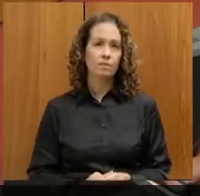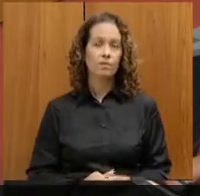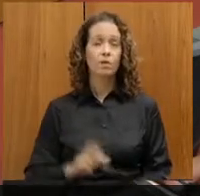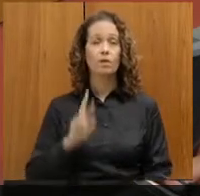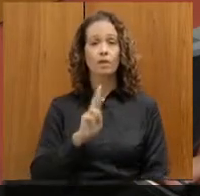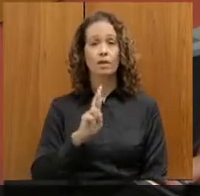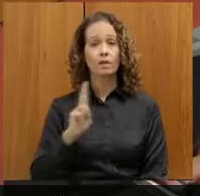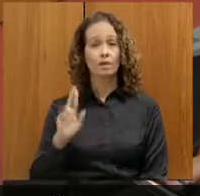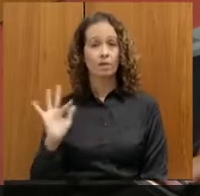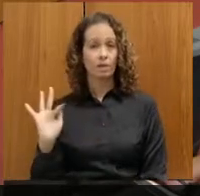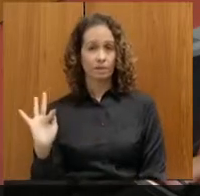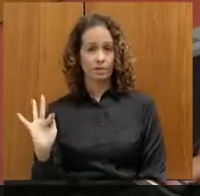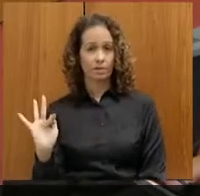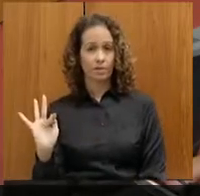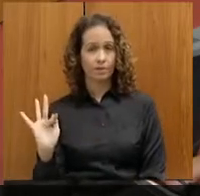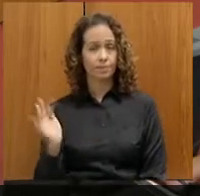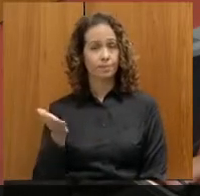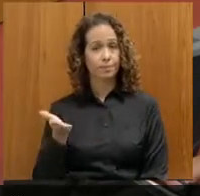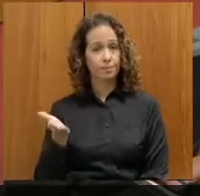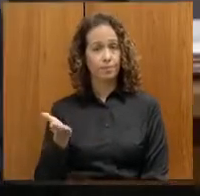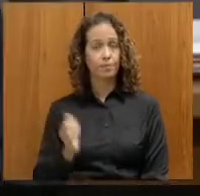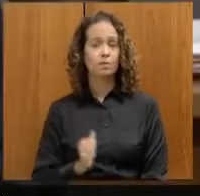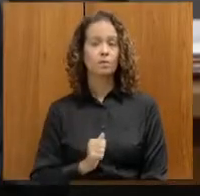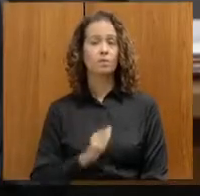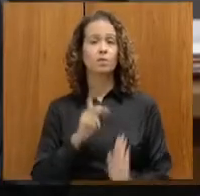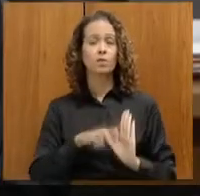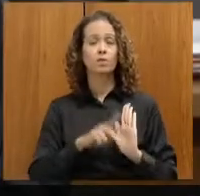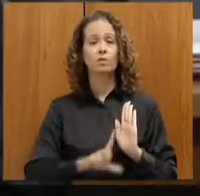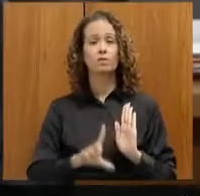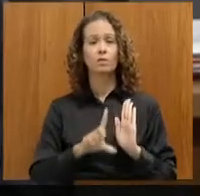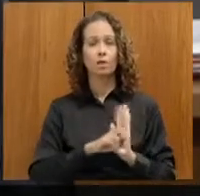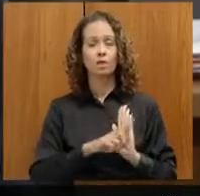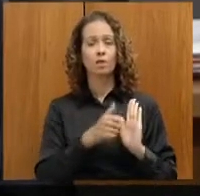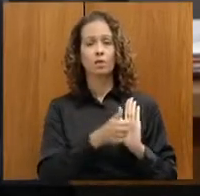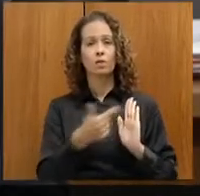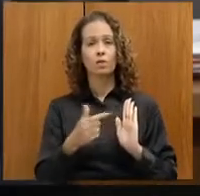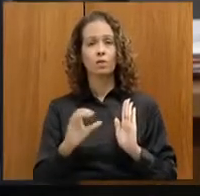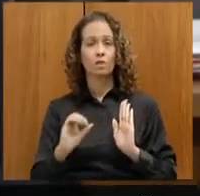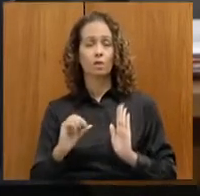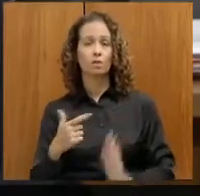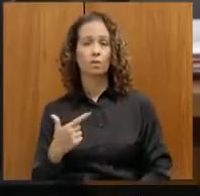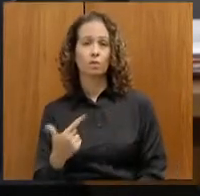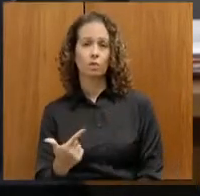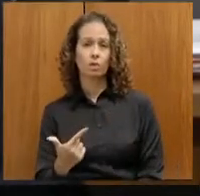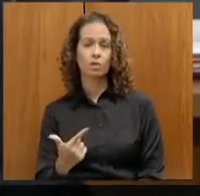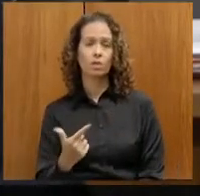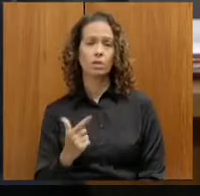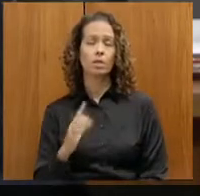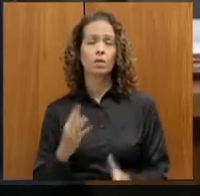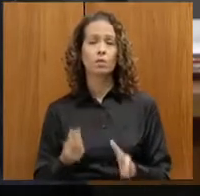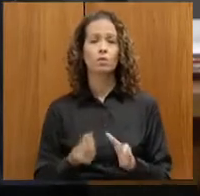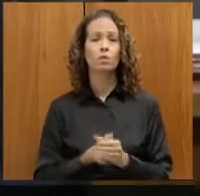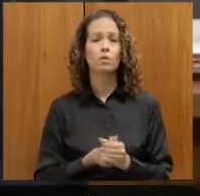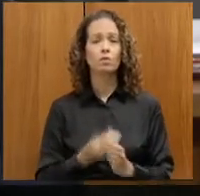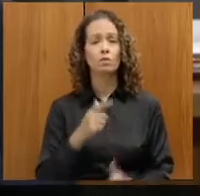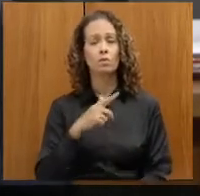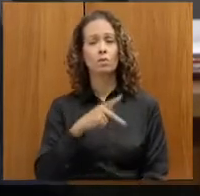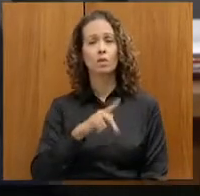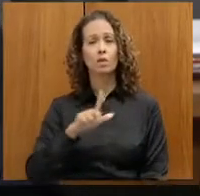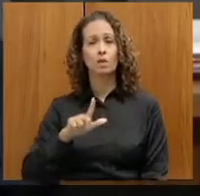RF o projeto de lei 1202 ele a refletir sobre dor não está incluída no PL